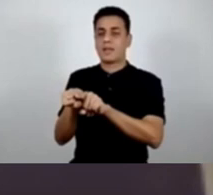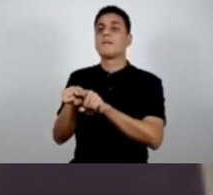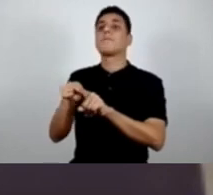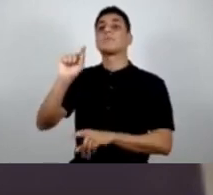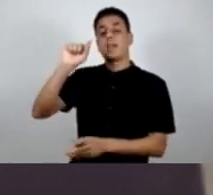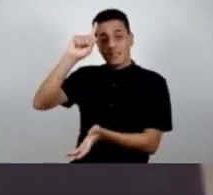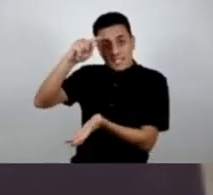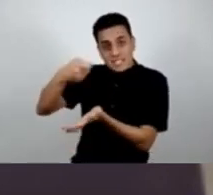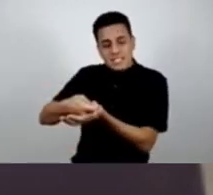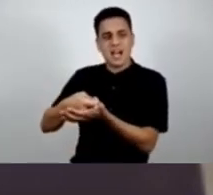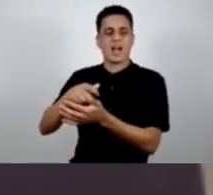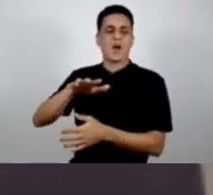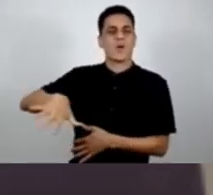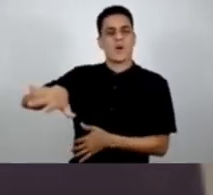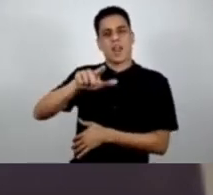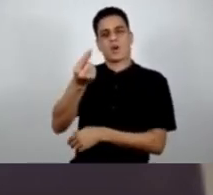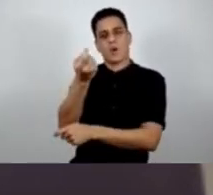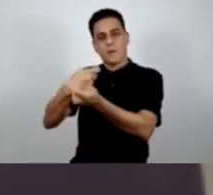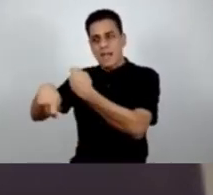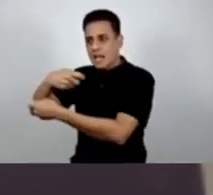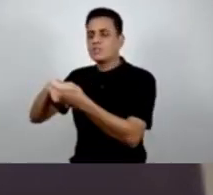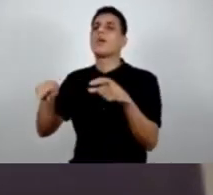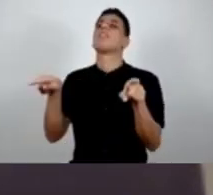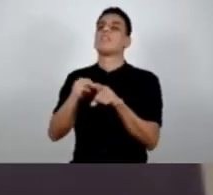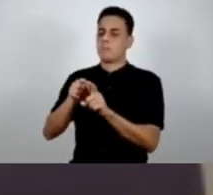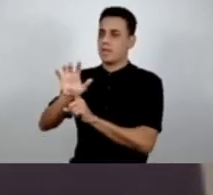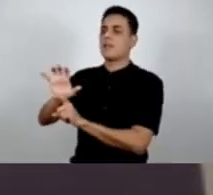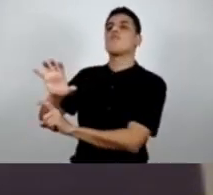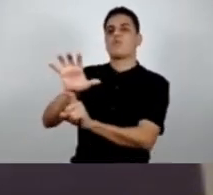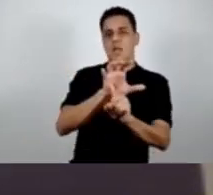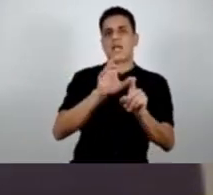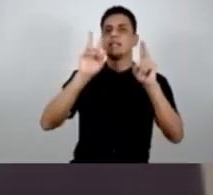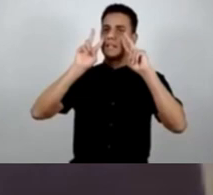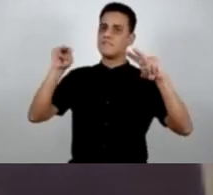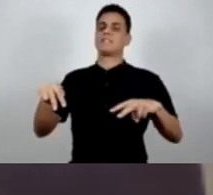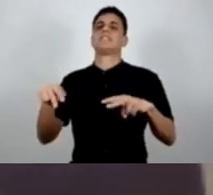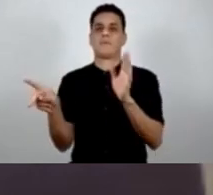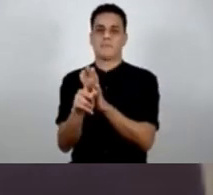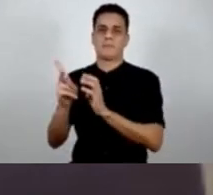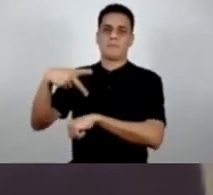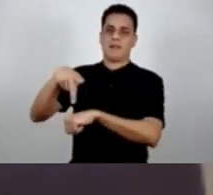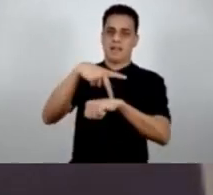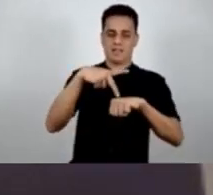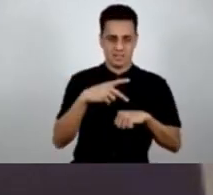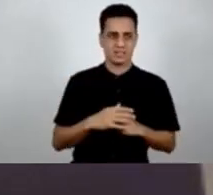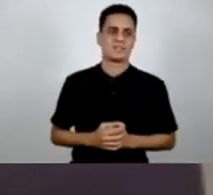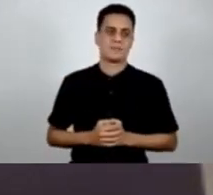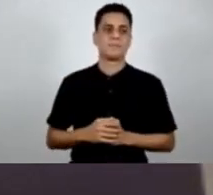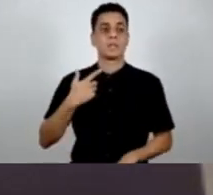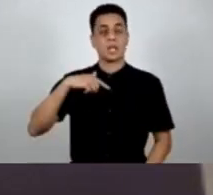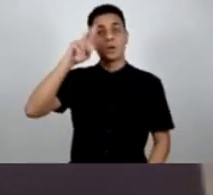comerciais influem muito nas imagens dos países que se construem. Eu lembro, por